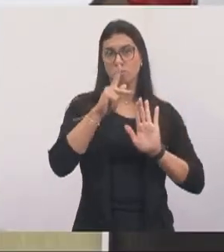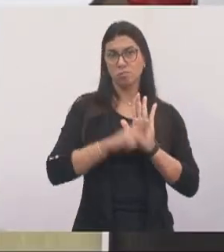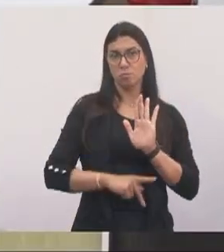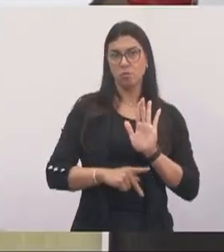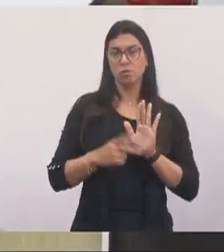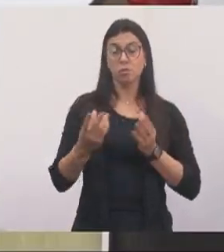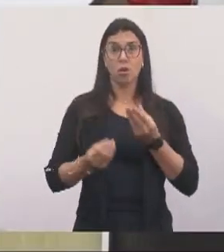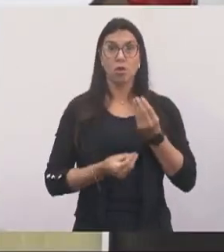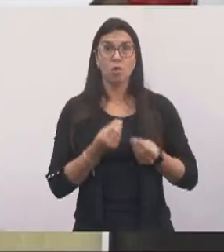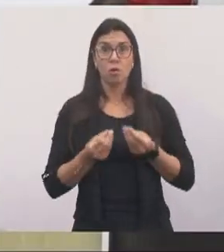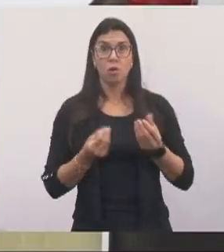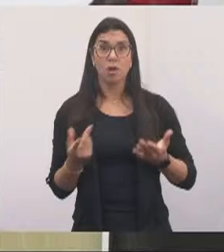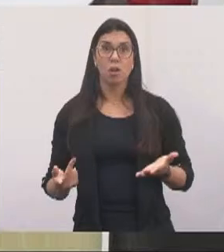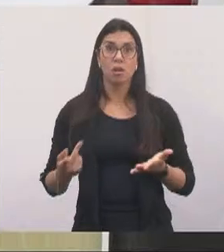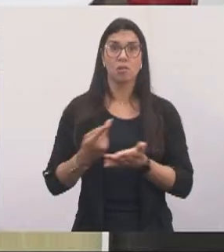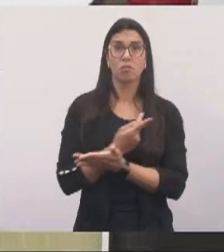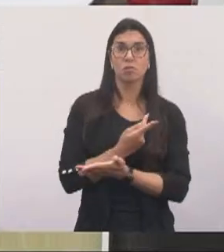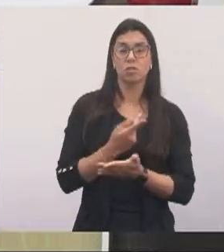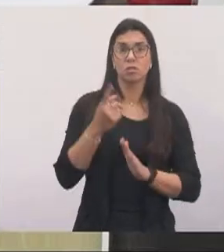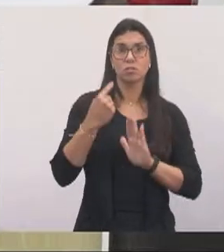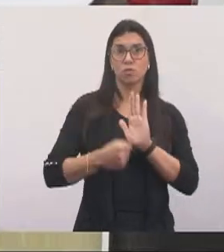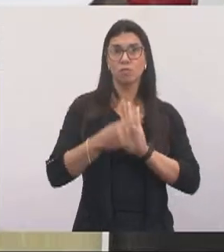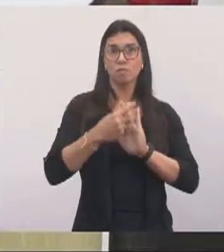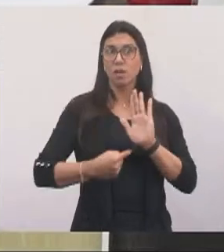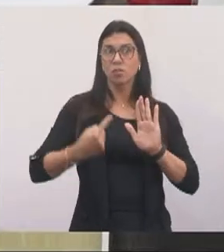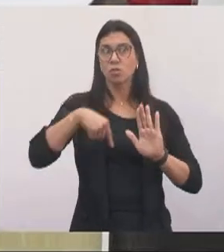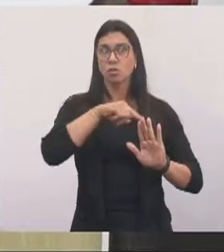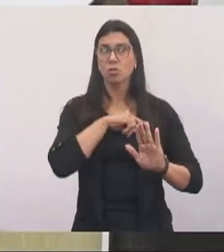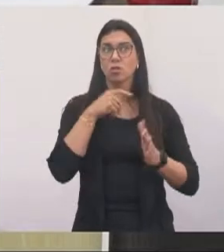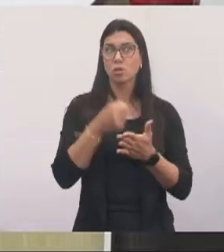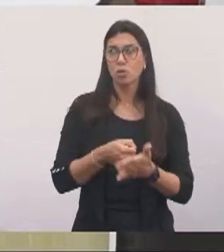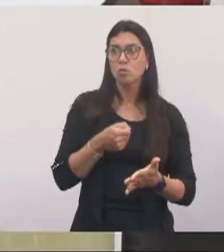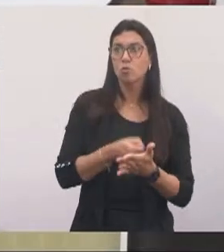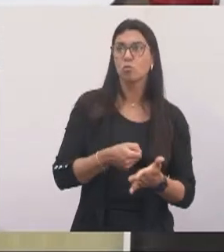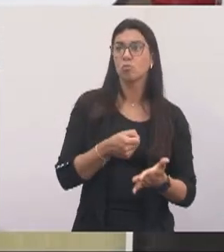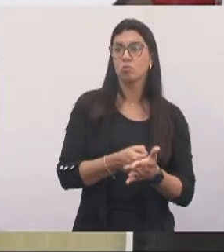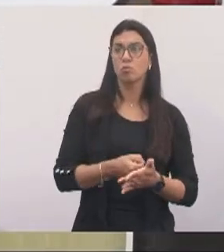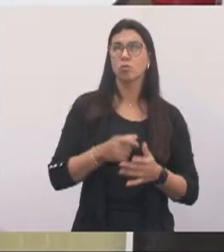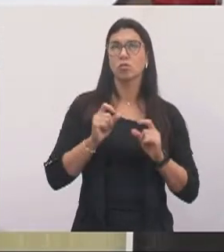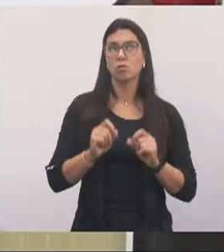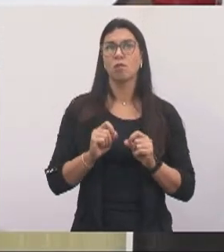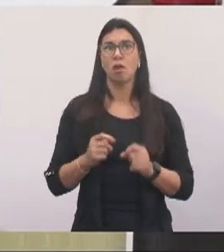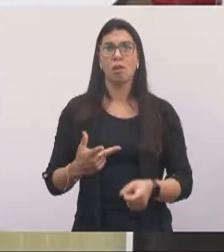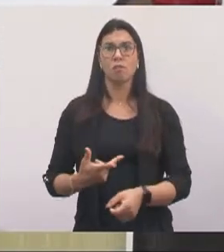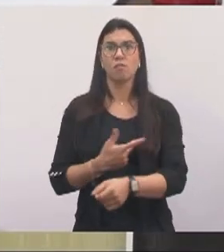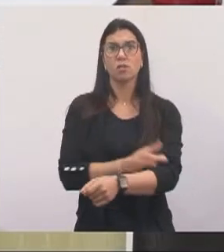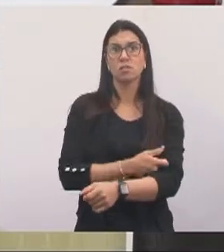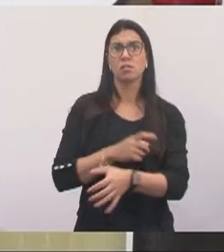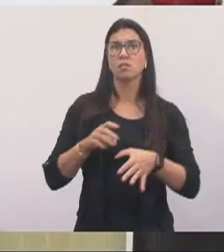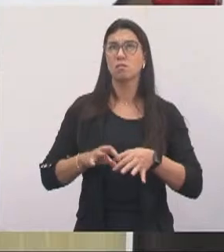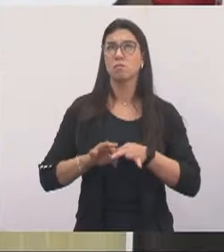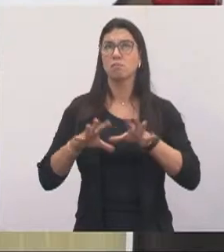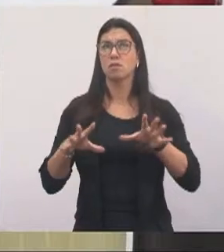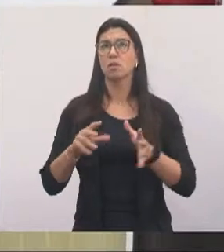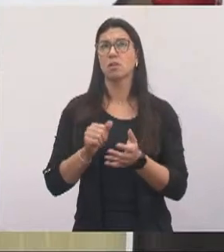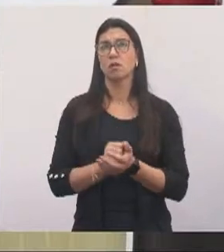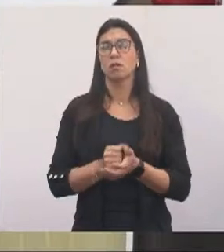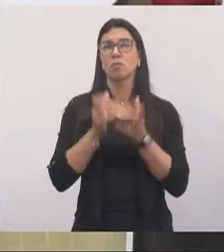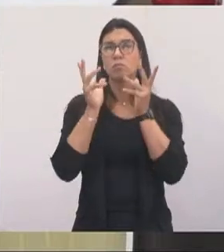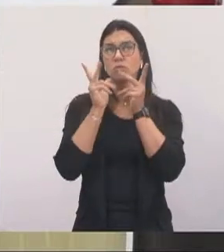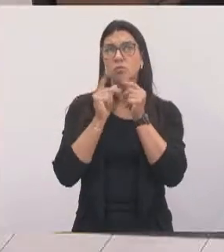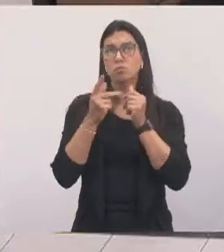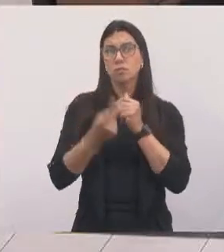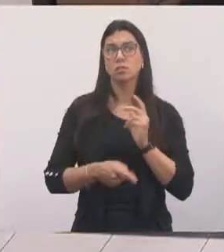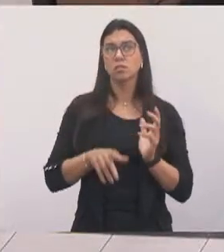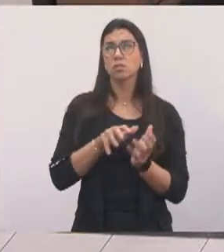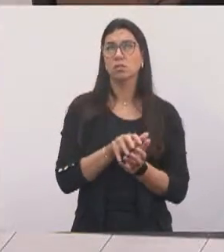acontece um veto de uma coisa que a gente luta para que as pessoas façam, que é castrar, vacinar e vermifugar seus animais, né? Pois